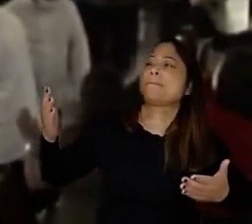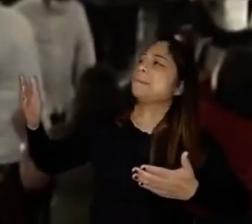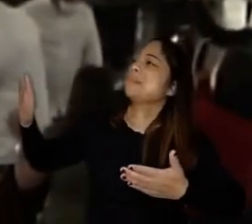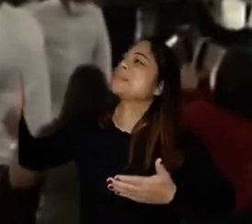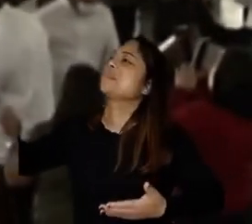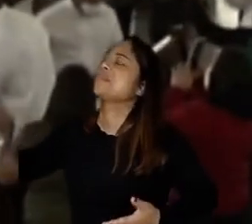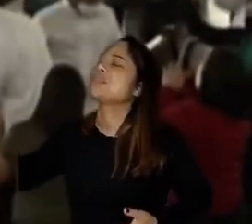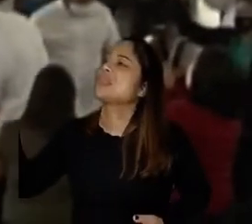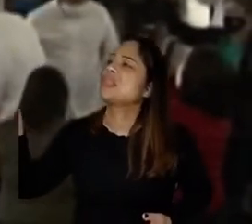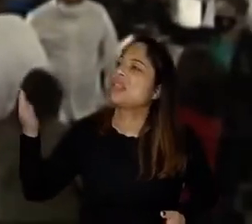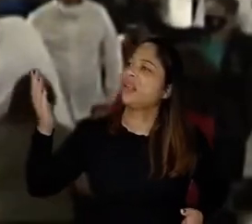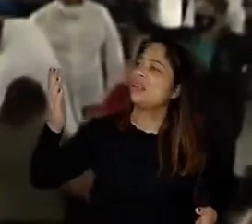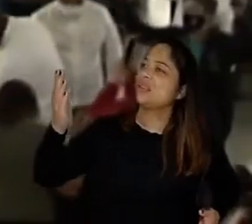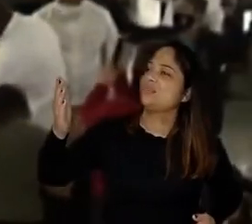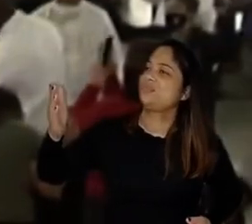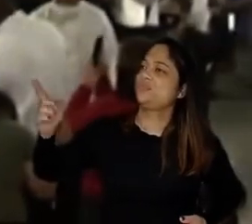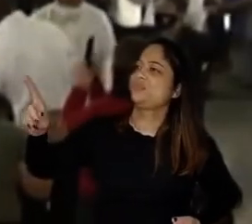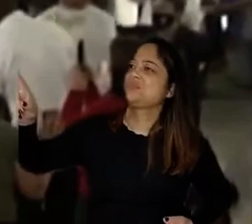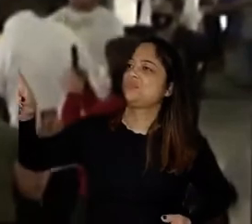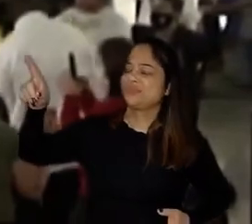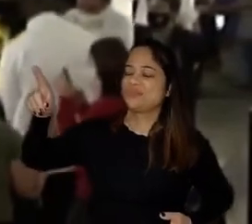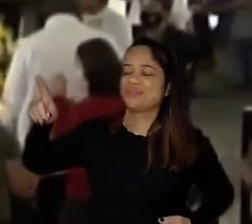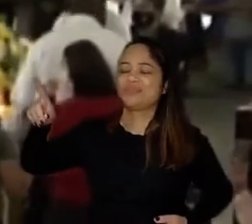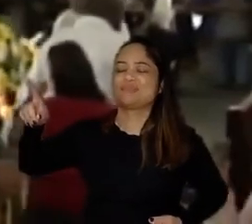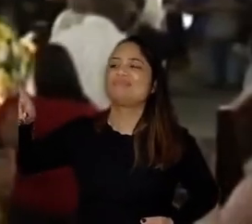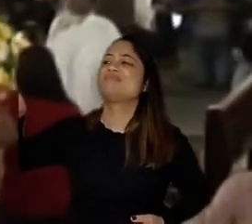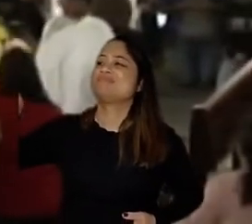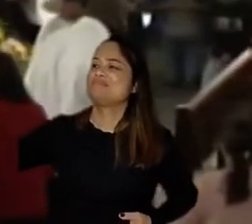E a gente vai cantar lá do comecinho.